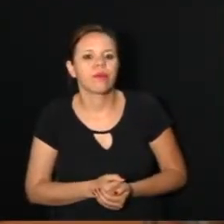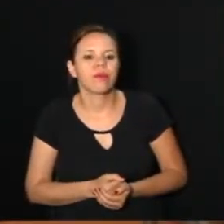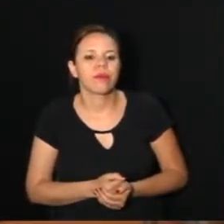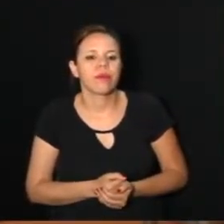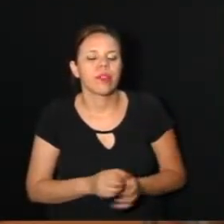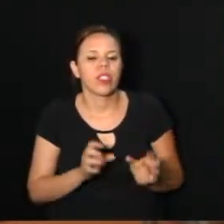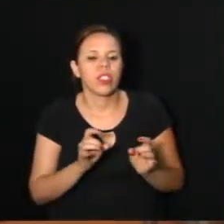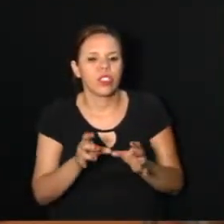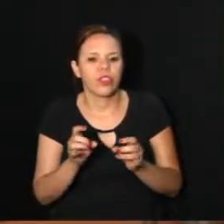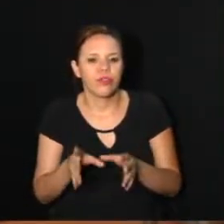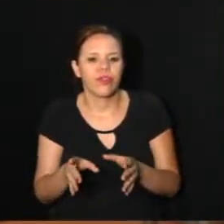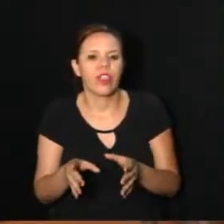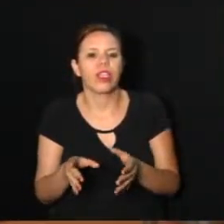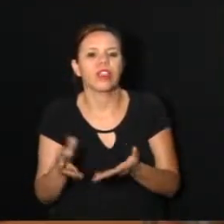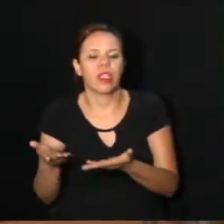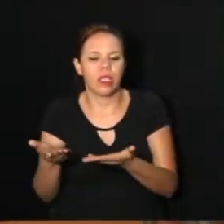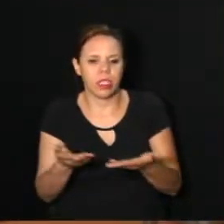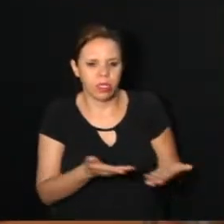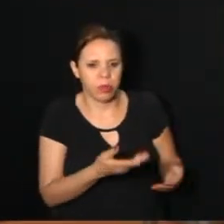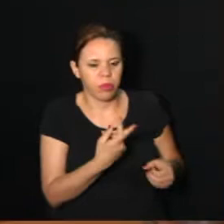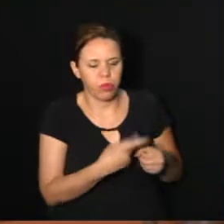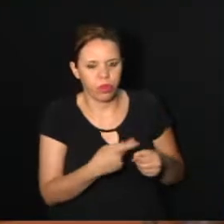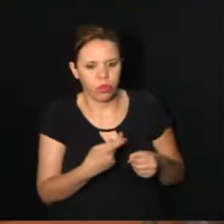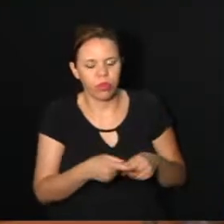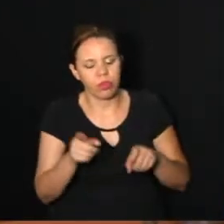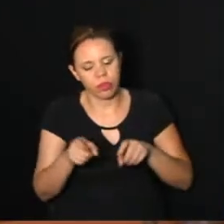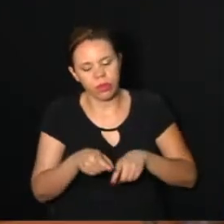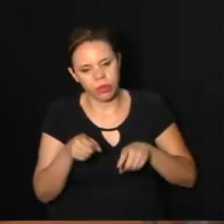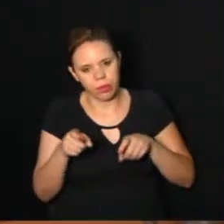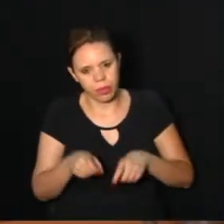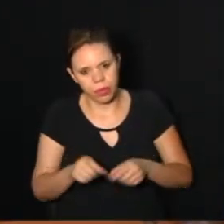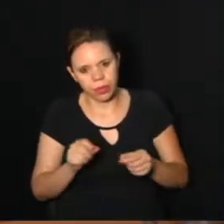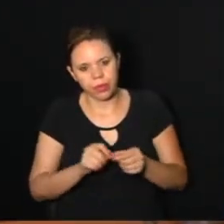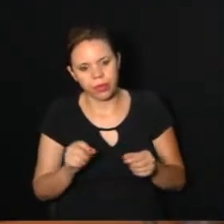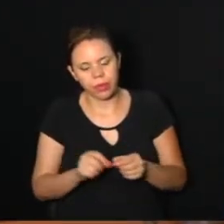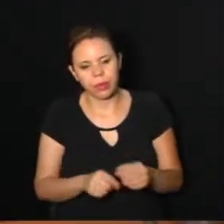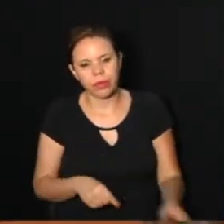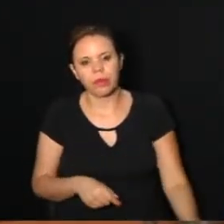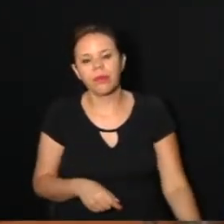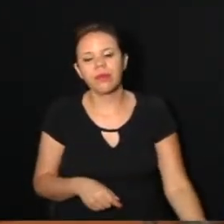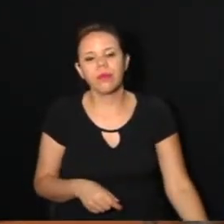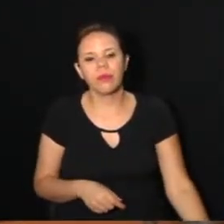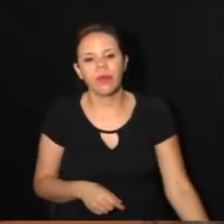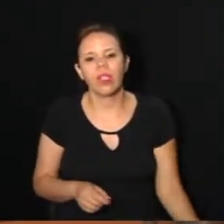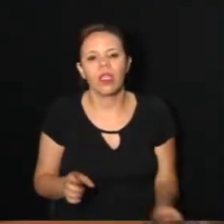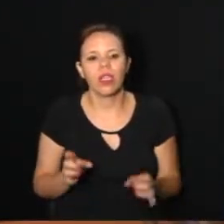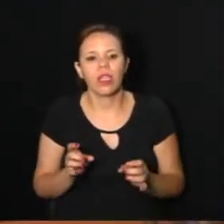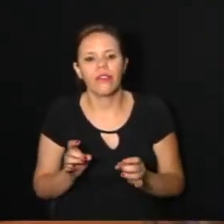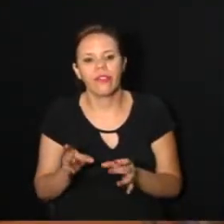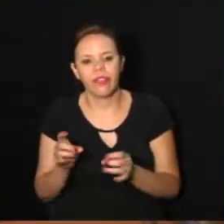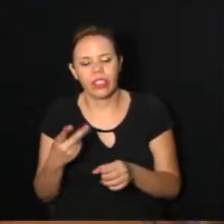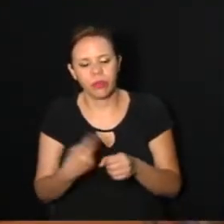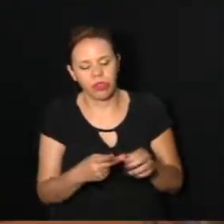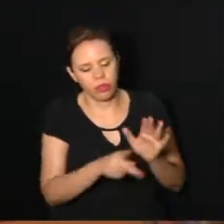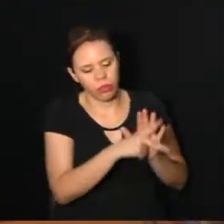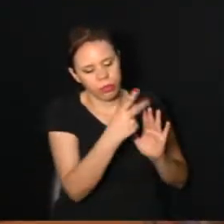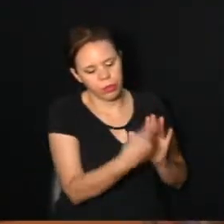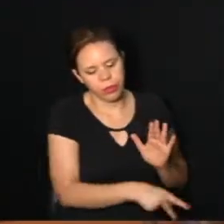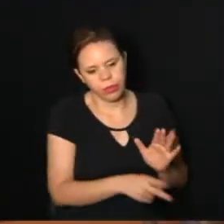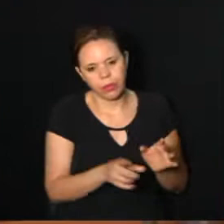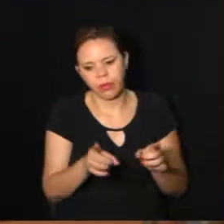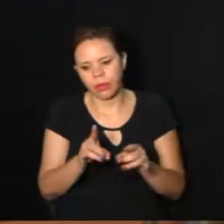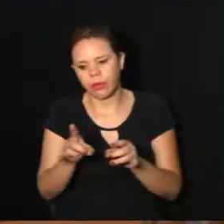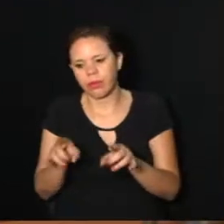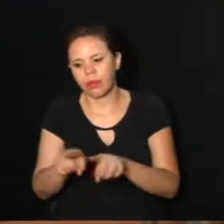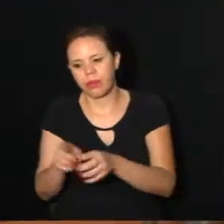exportação e importação. Como ele é produtor rural e ele faz a exportação de produtos